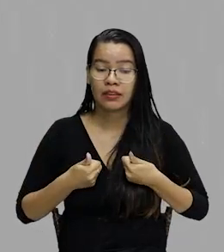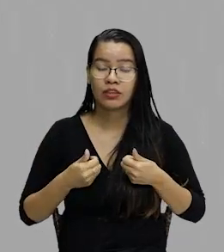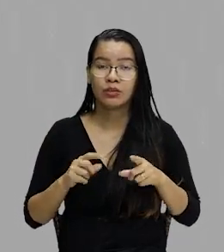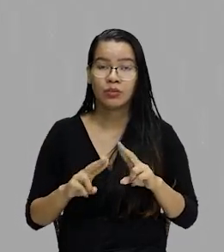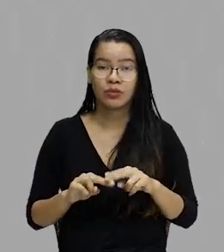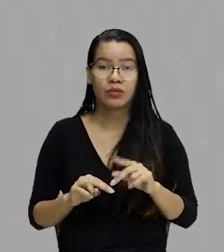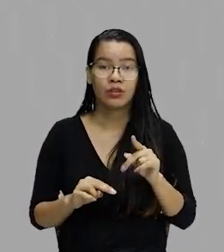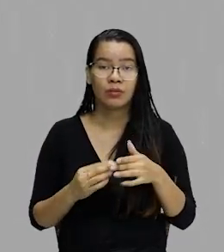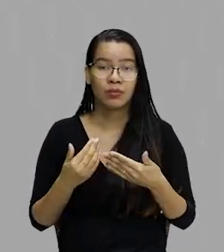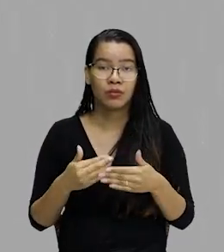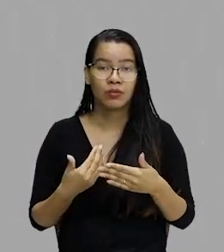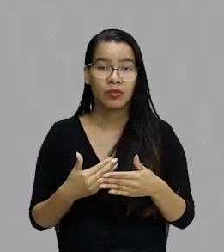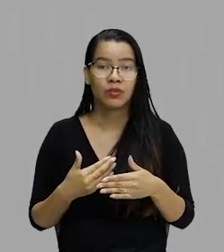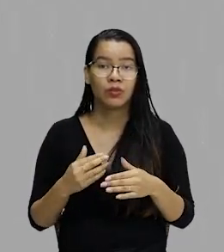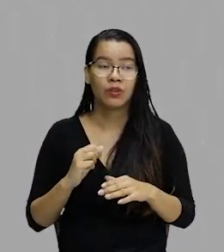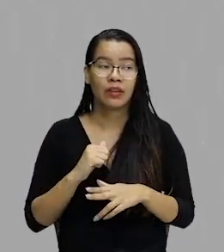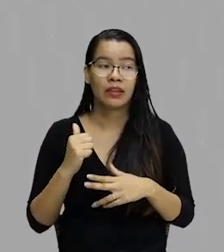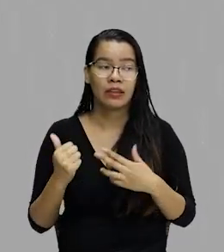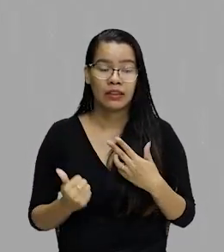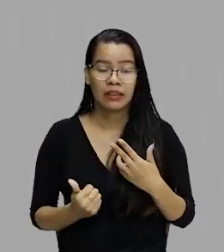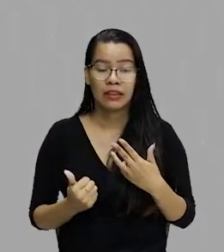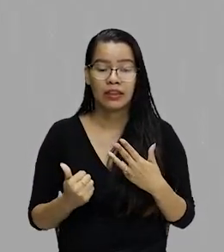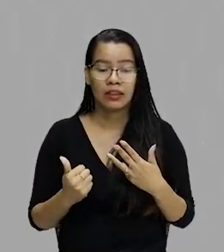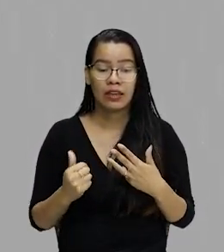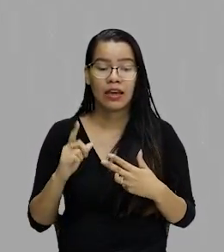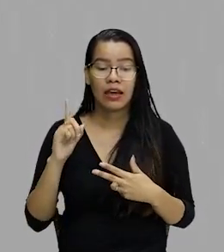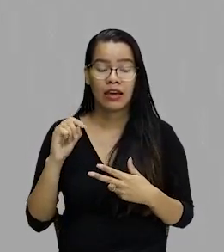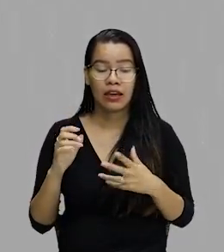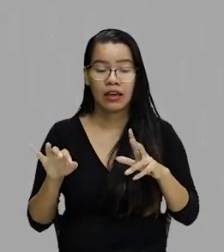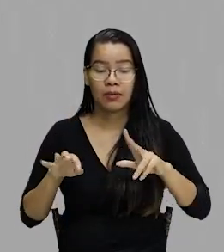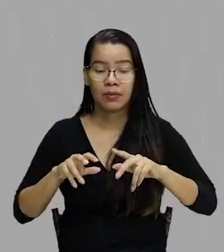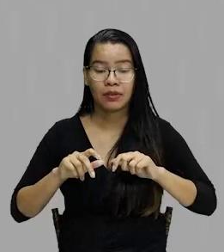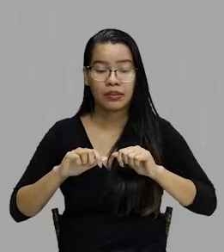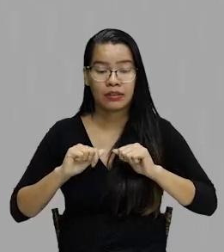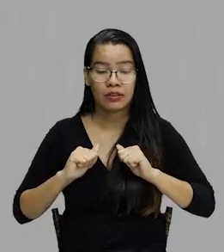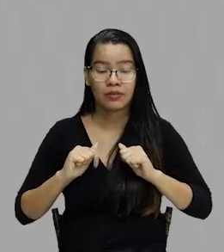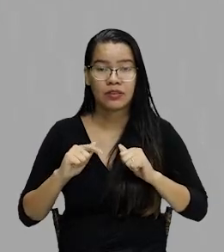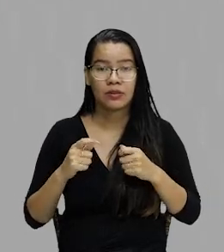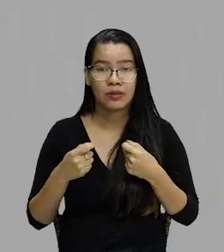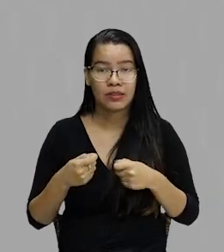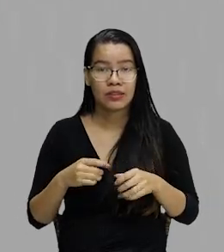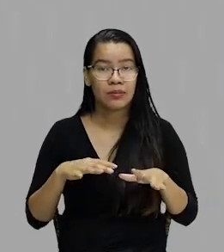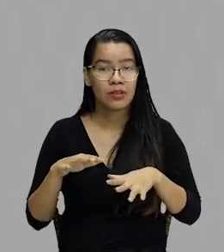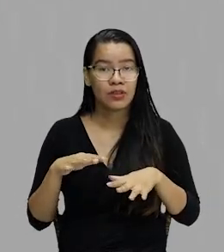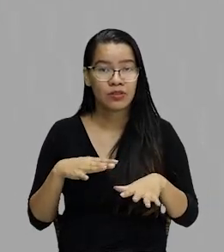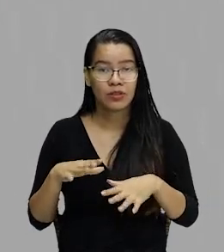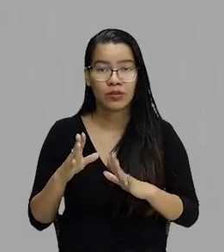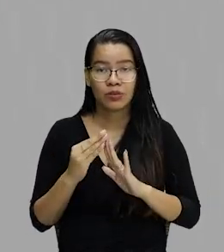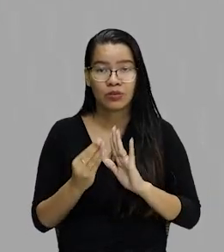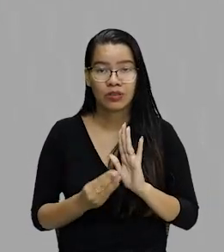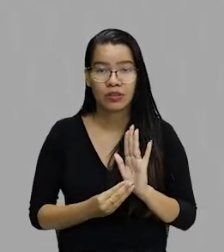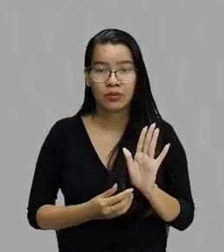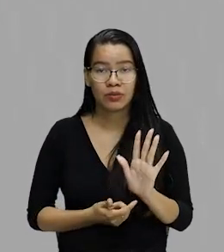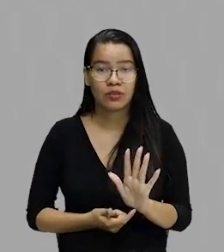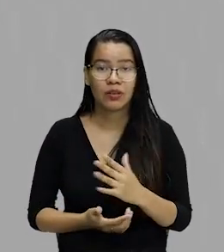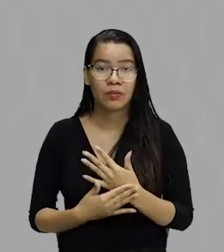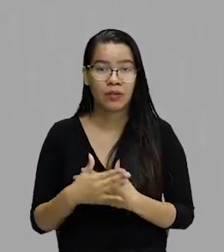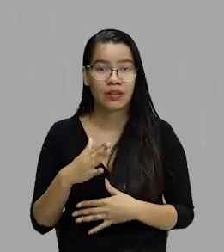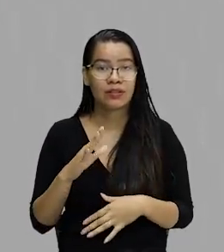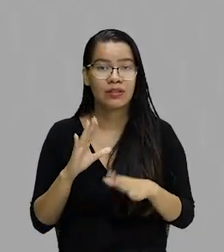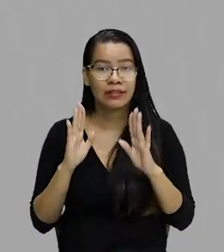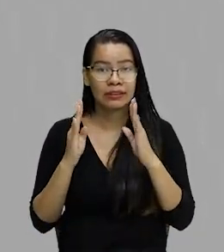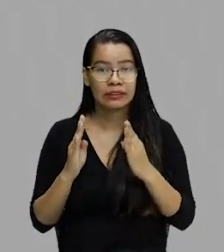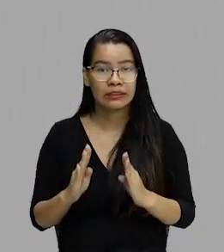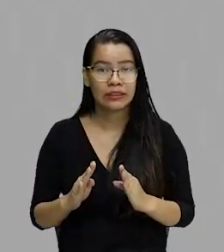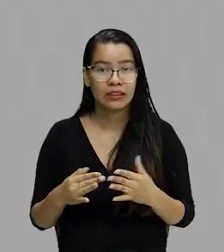de habilidade, por isso que a prova do Enem é uma prova de que você tem de saber mexer com o conteúdo e trazê-lo de uma forma muito mais categórica. Então tome muito cuidado